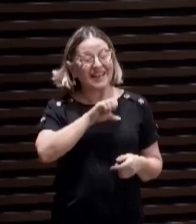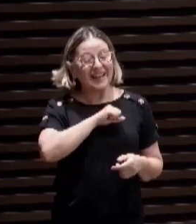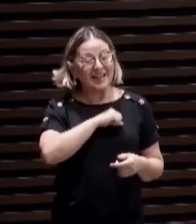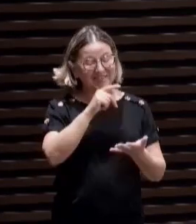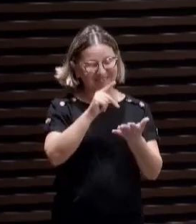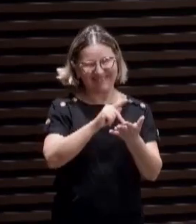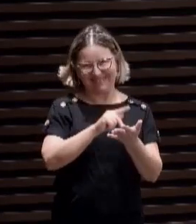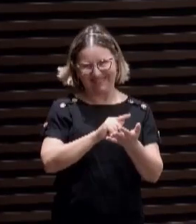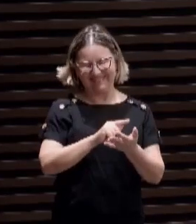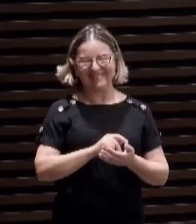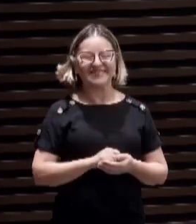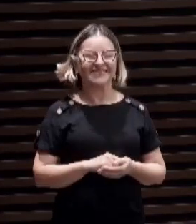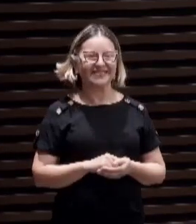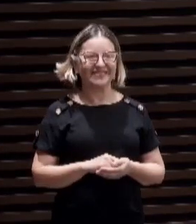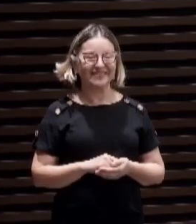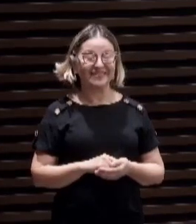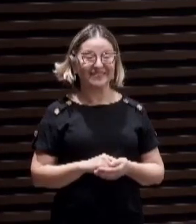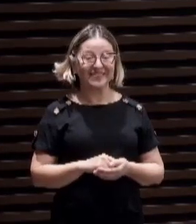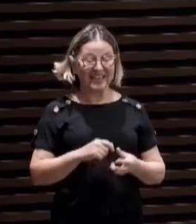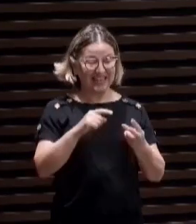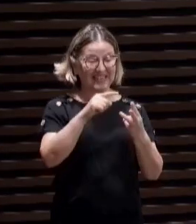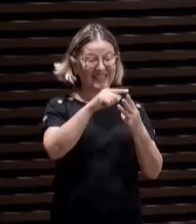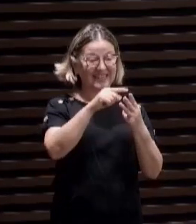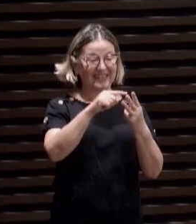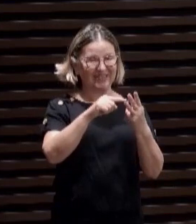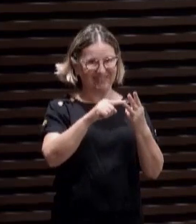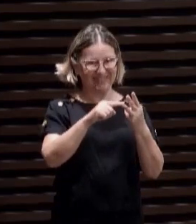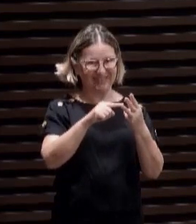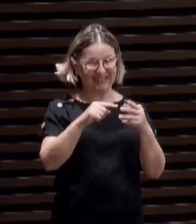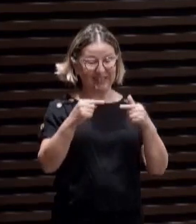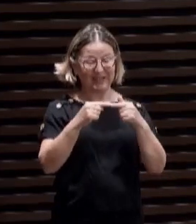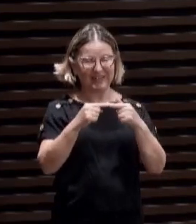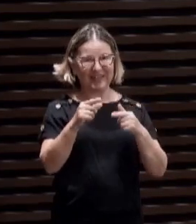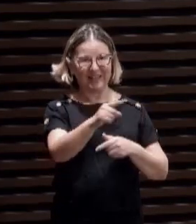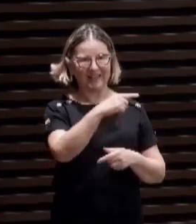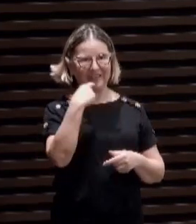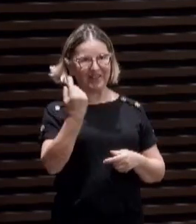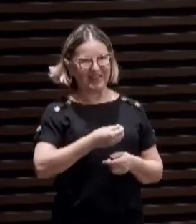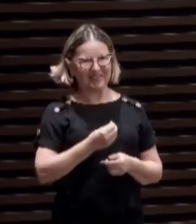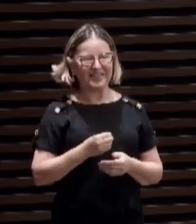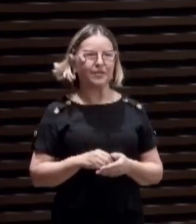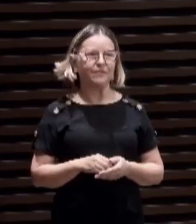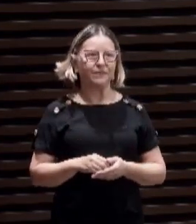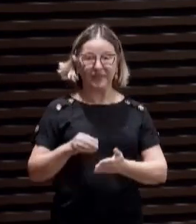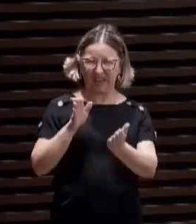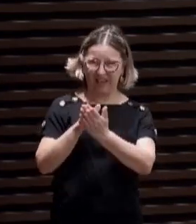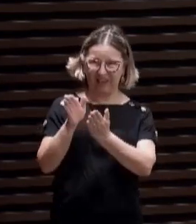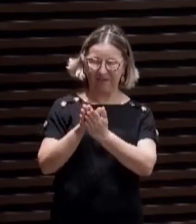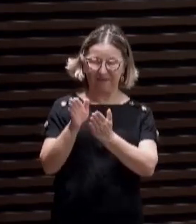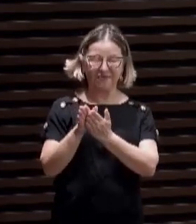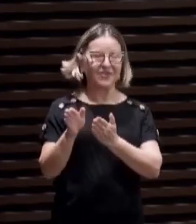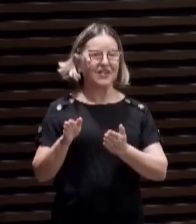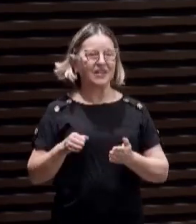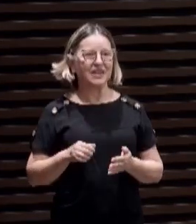Então essas três coisas estão ligadas ao nosso cotidiano, e nós não podemos esquecer delas. A fuga é o ato